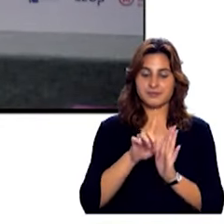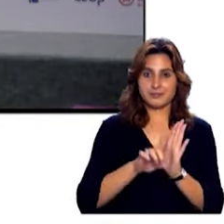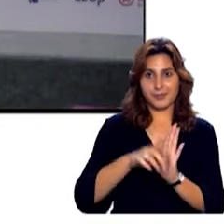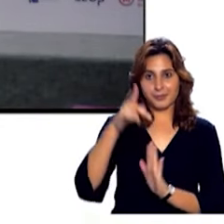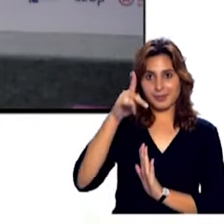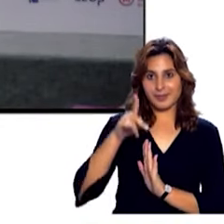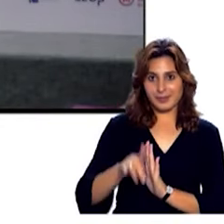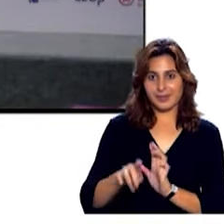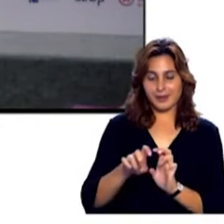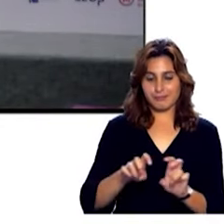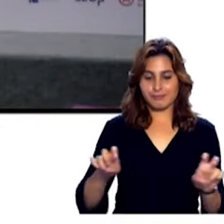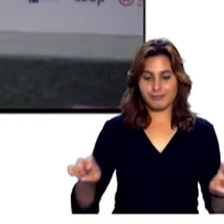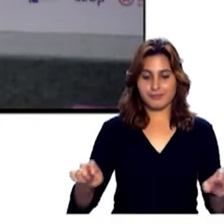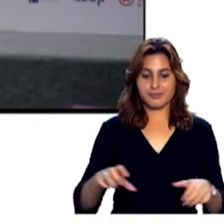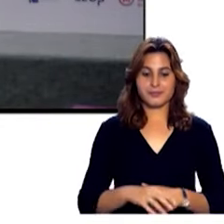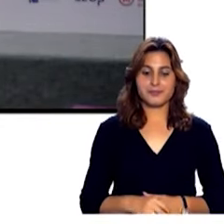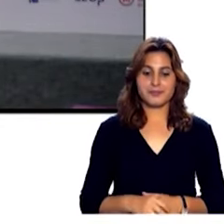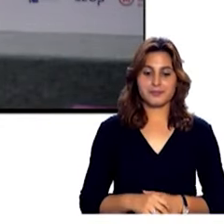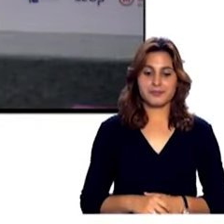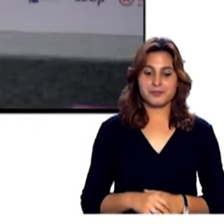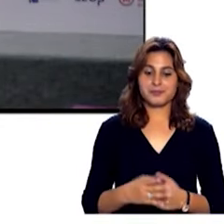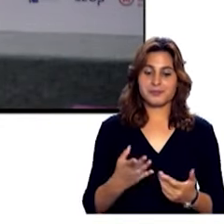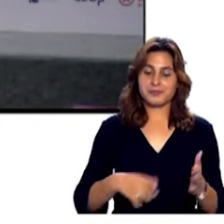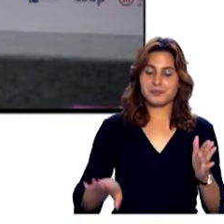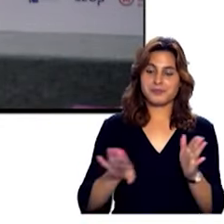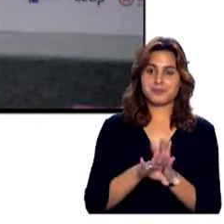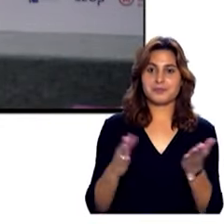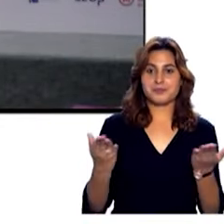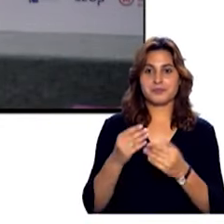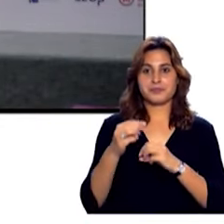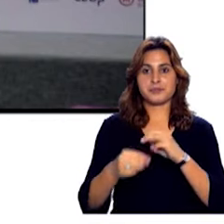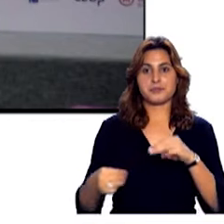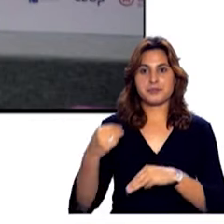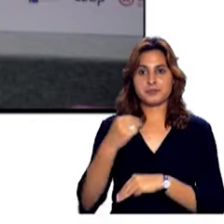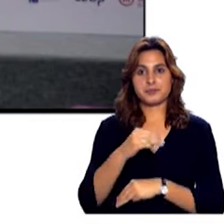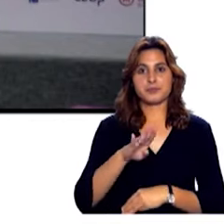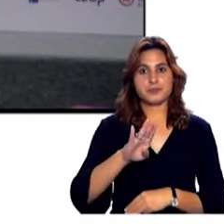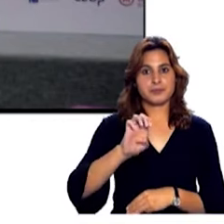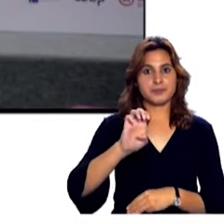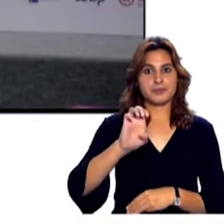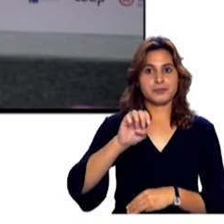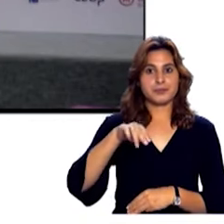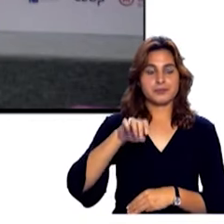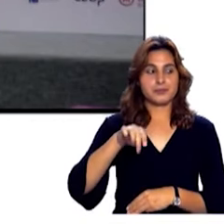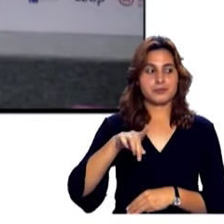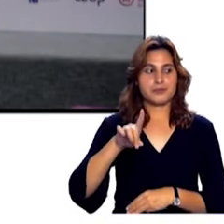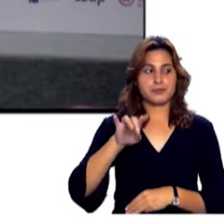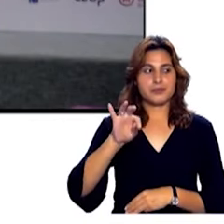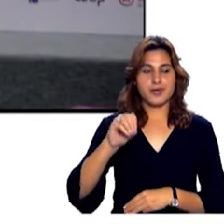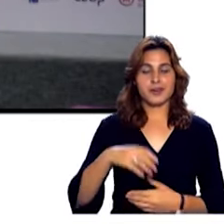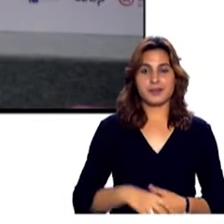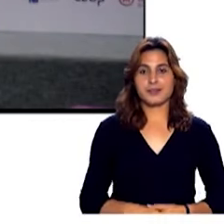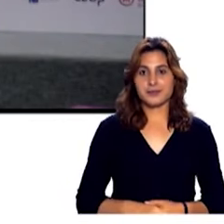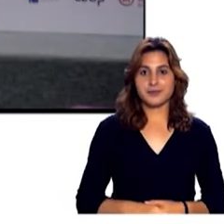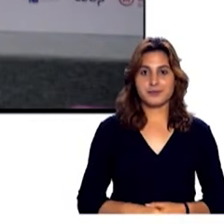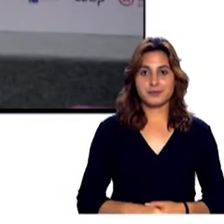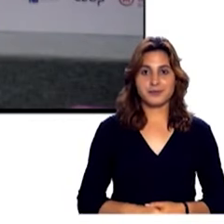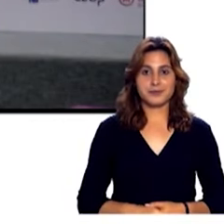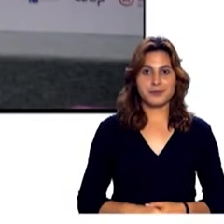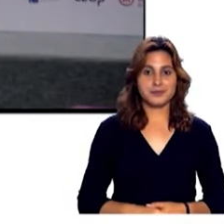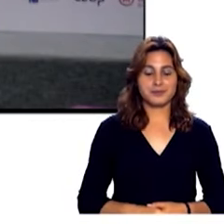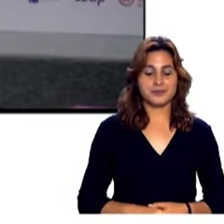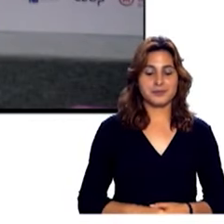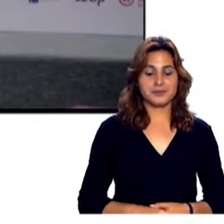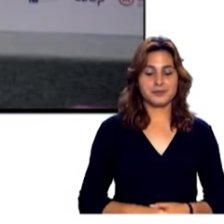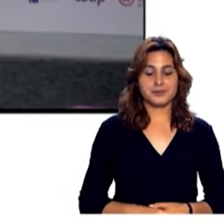mesa acaba de chegar Ministro Benedito Gonçalves deixa eu pegar aqui